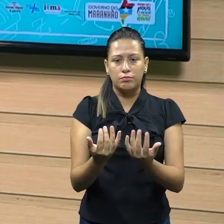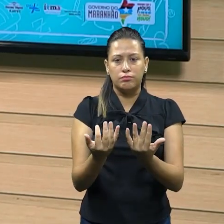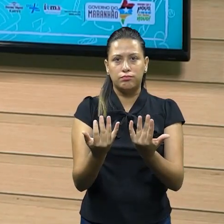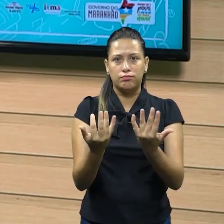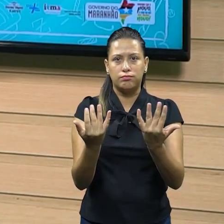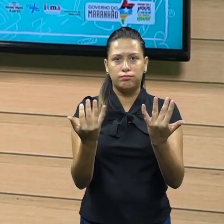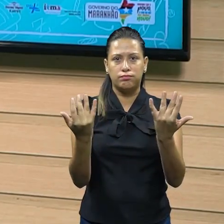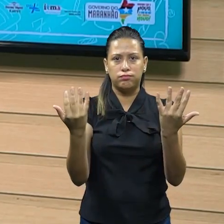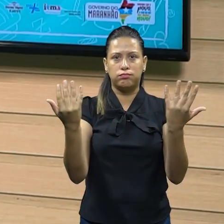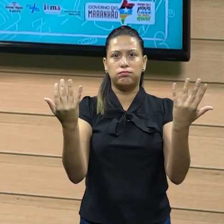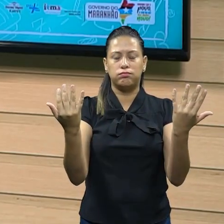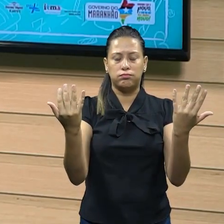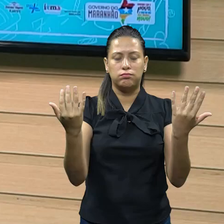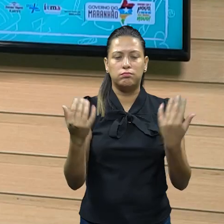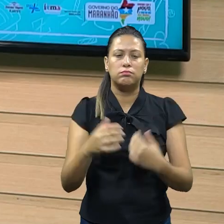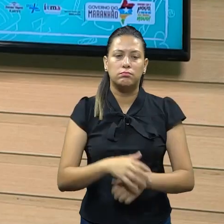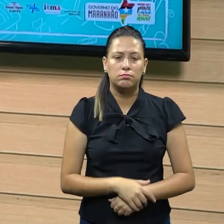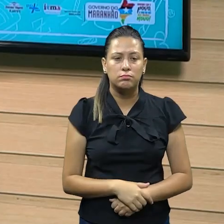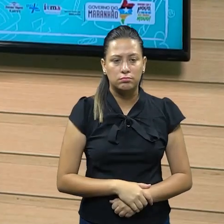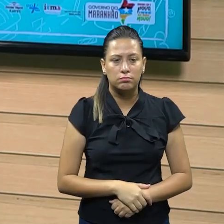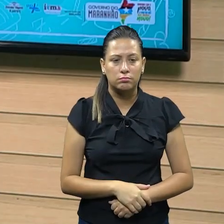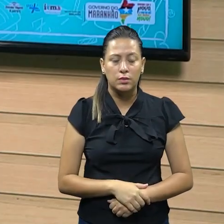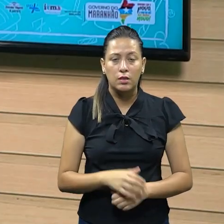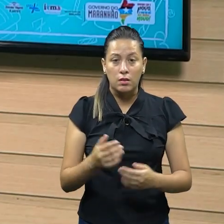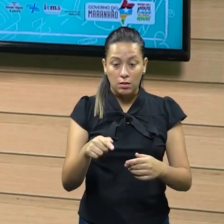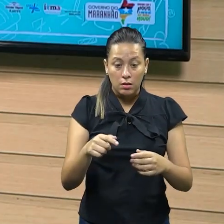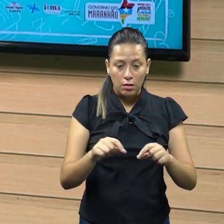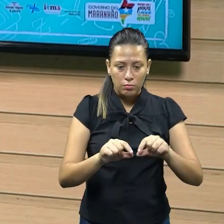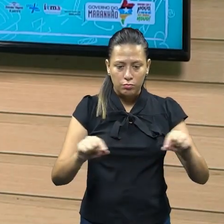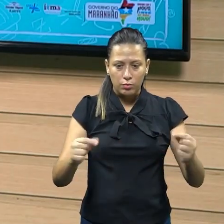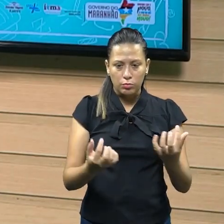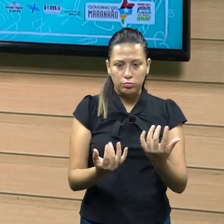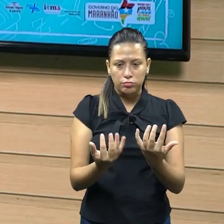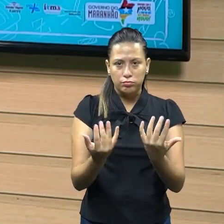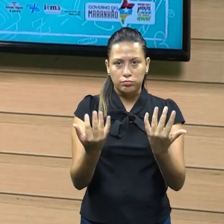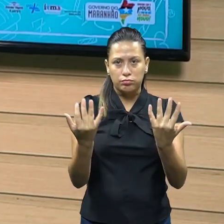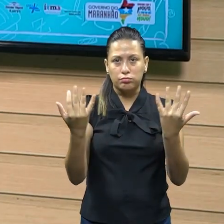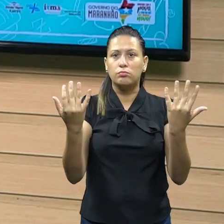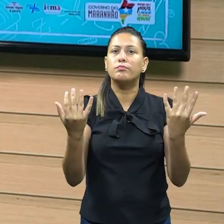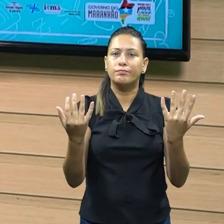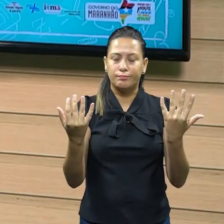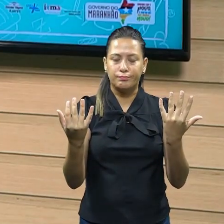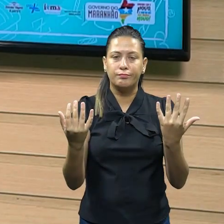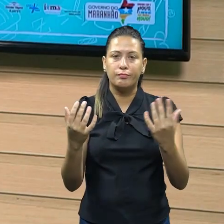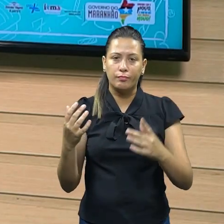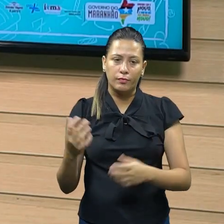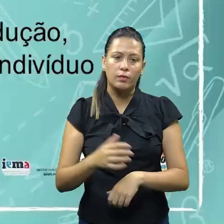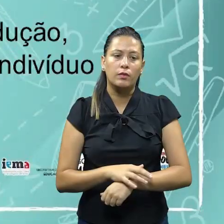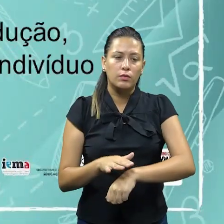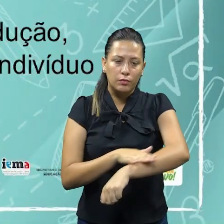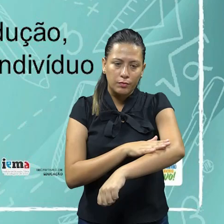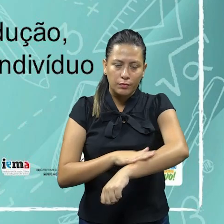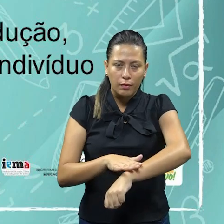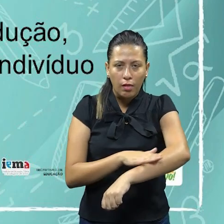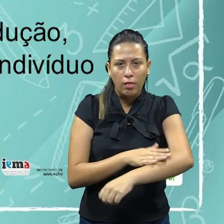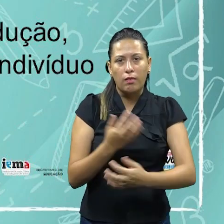vapor. E aí esse vapor também pode provocar queimaduras, tá, no trabalhador.